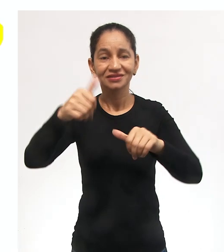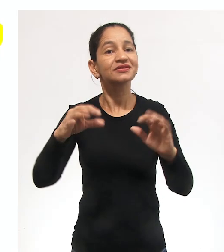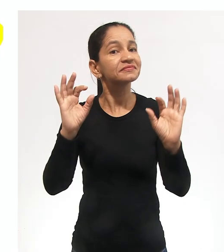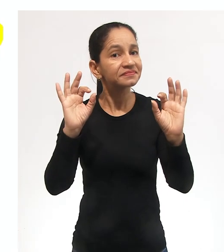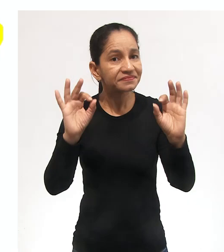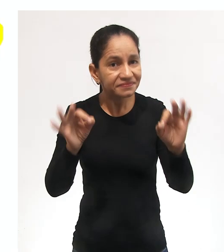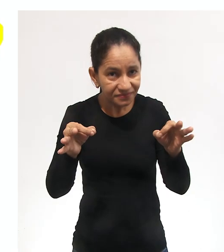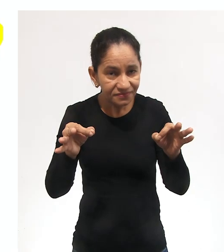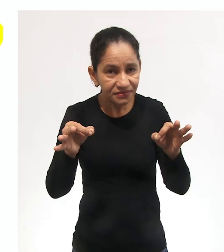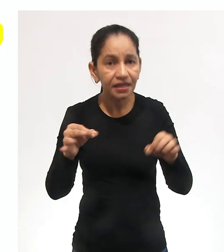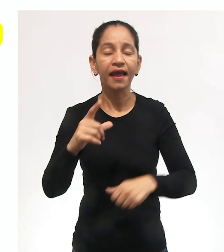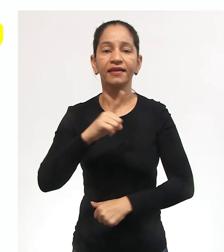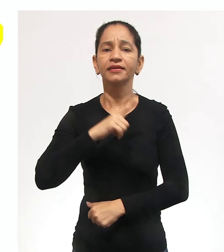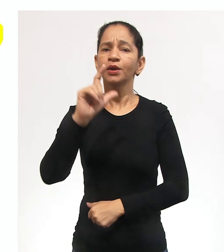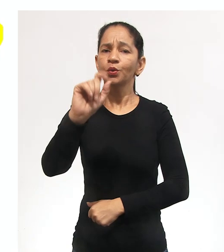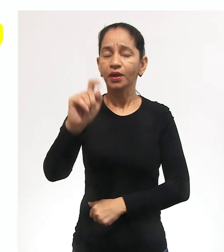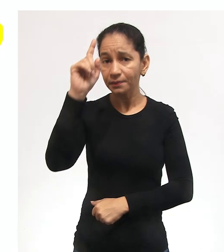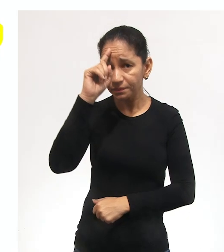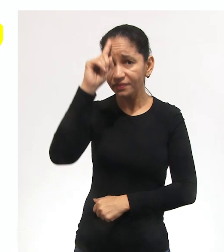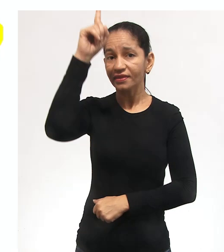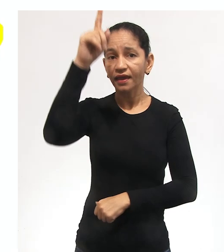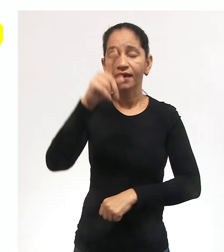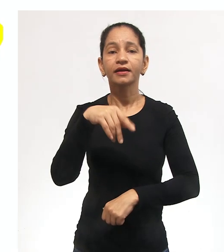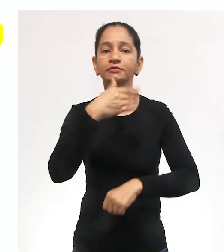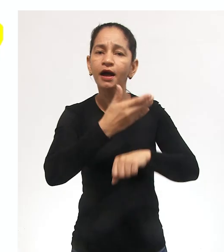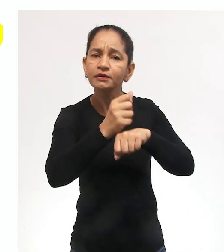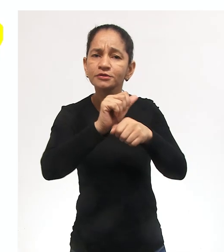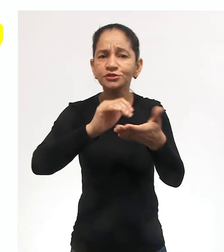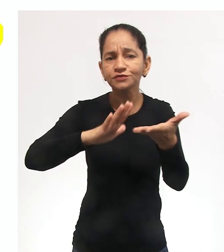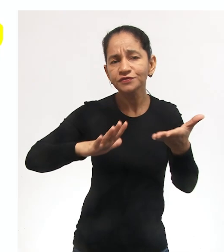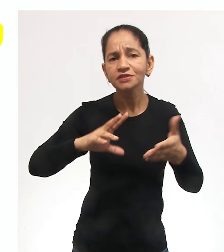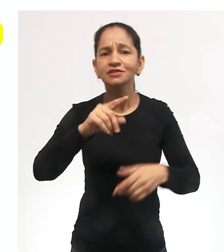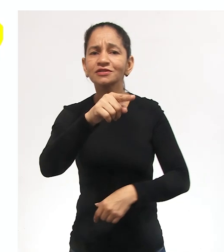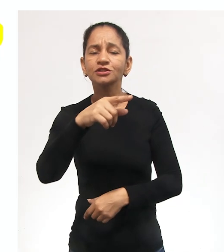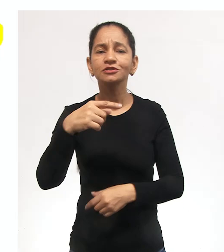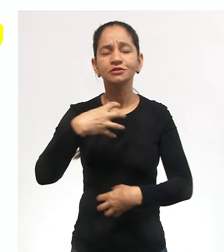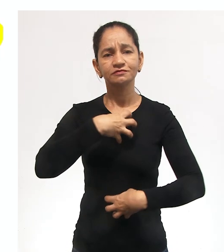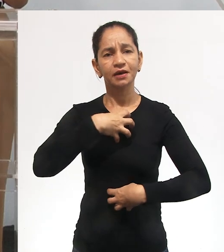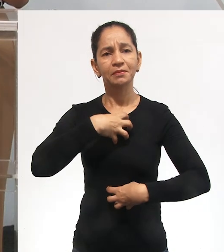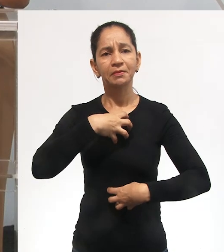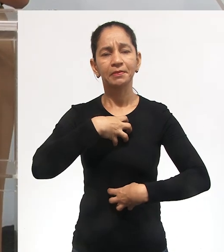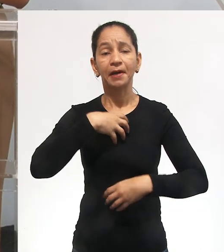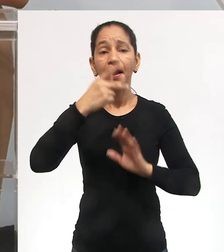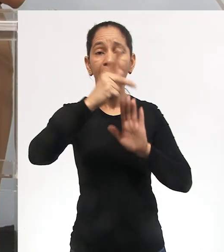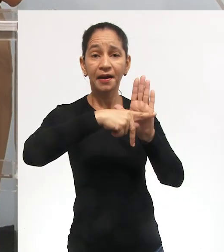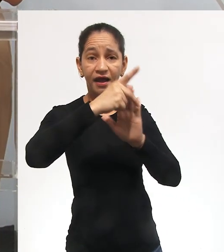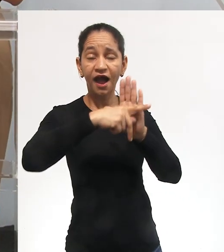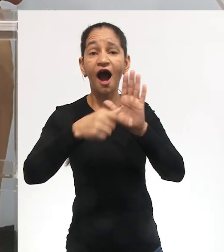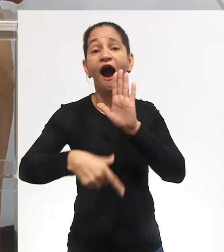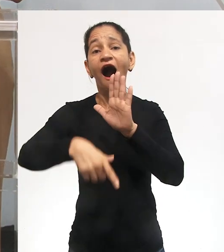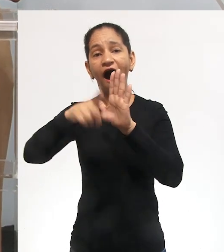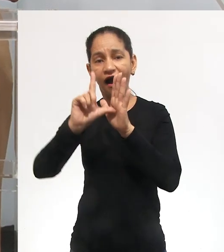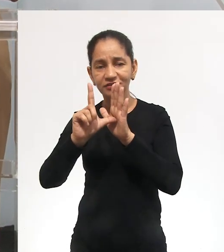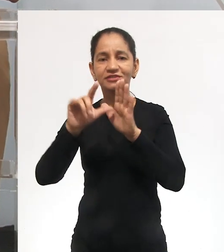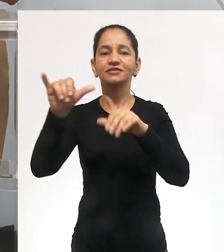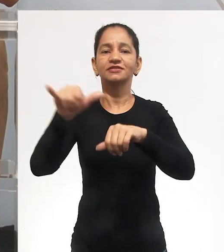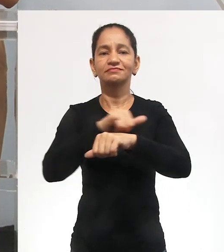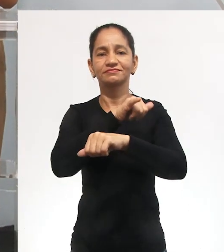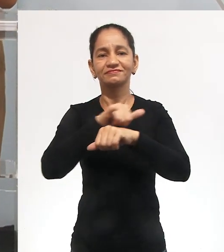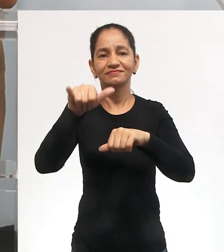Então, o professor ele tem a ideia daquela atividade, mas, além disso, ele vai determinar estratégias